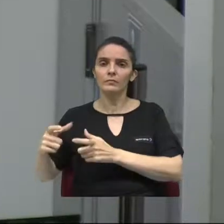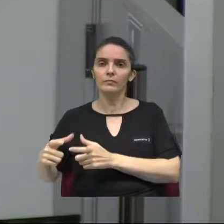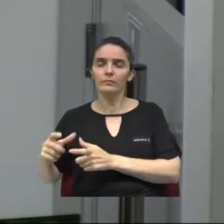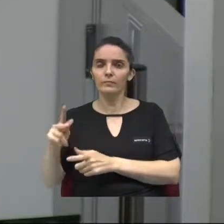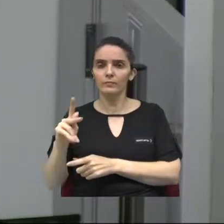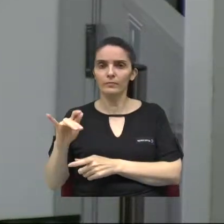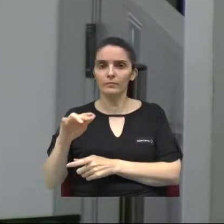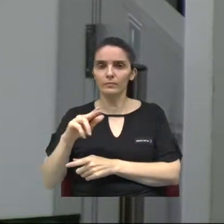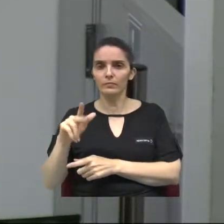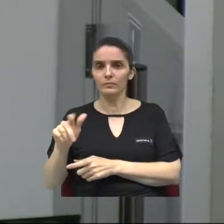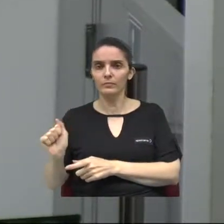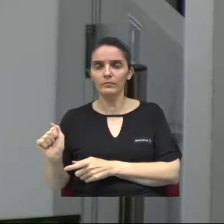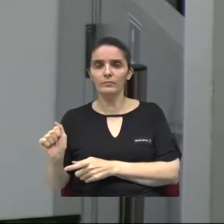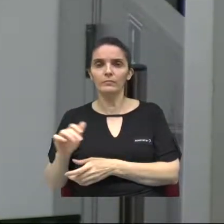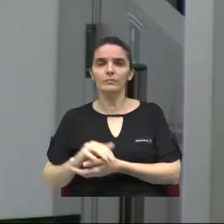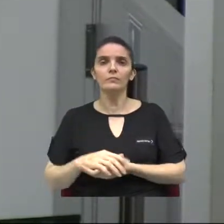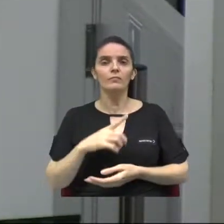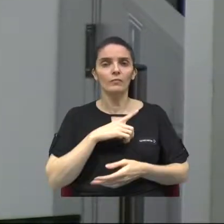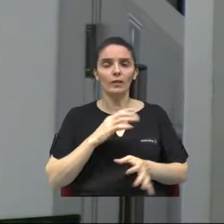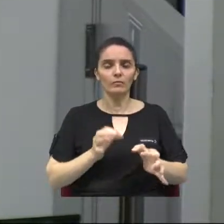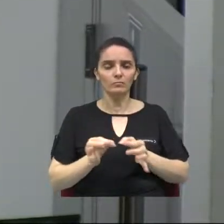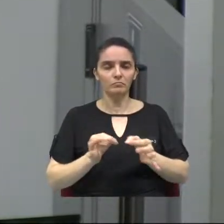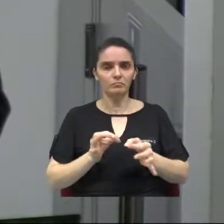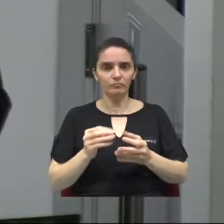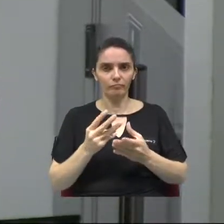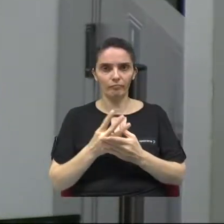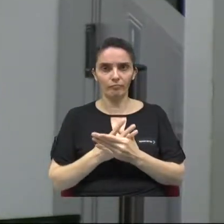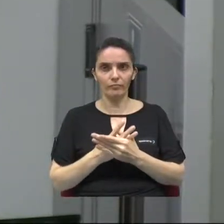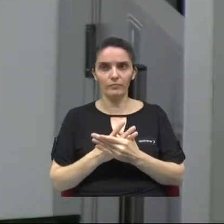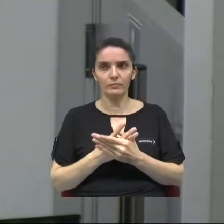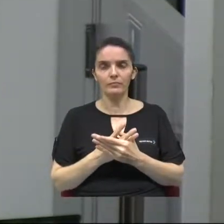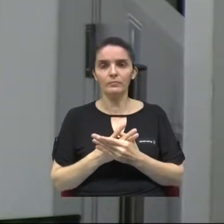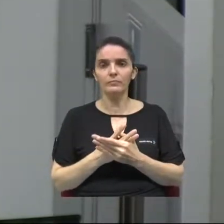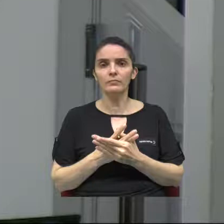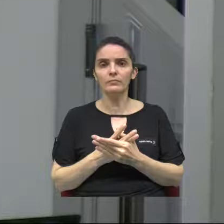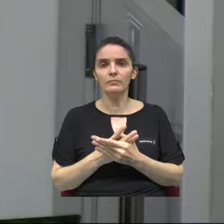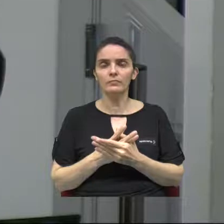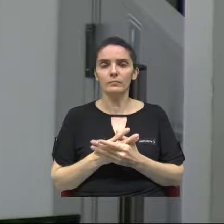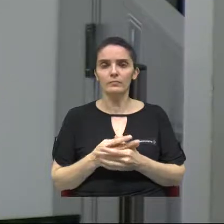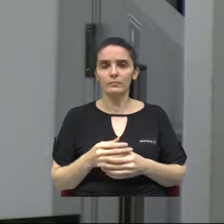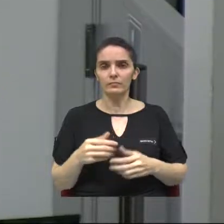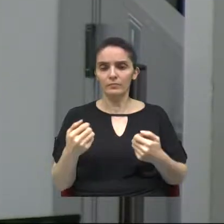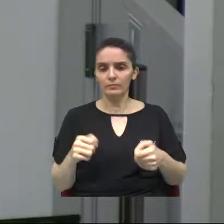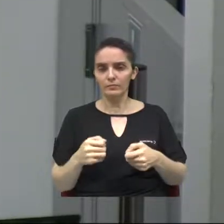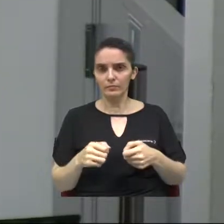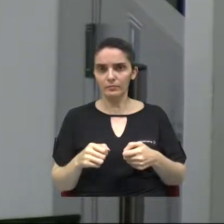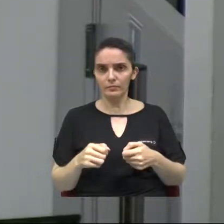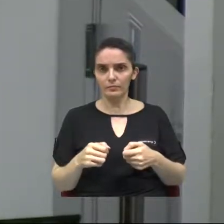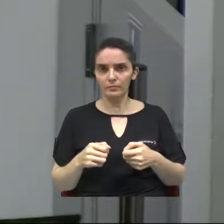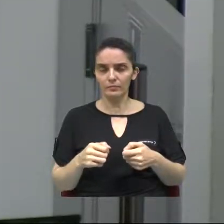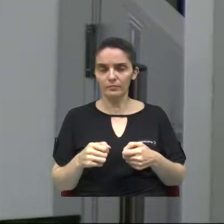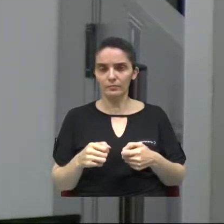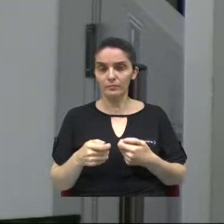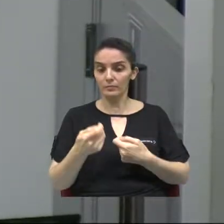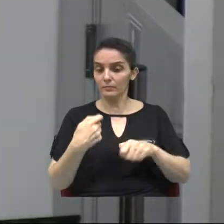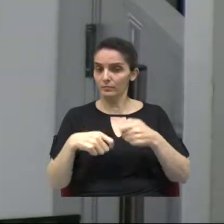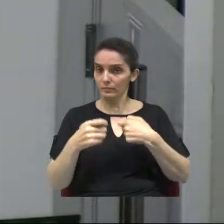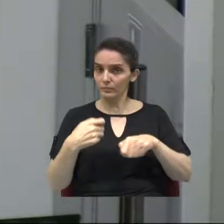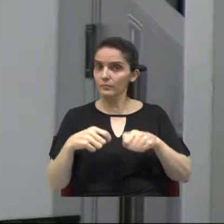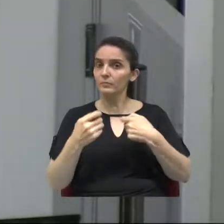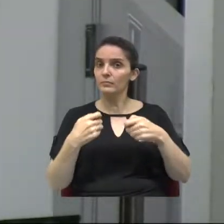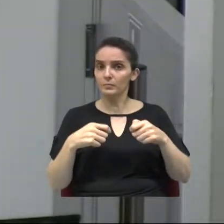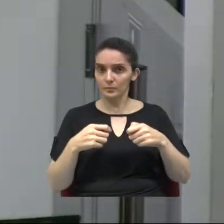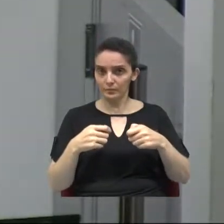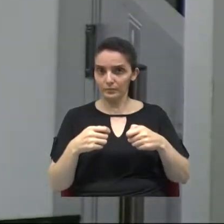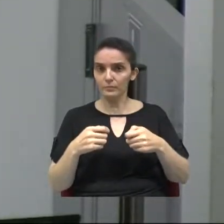Pisa. Eu tenho um projeto na casa, vereadora, que diz que os centros comunitários deverão ser administrados por alguém lá que conduz todas